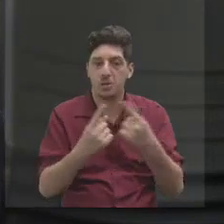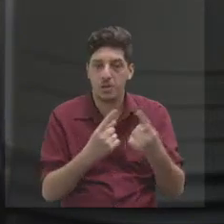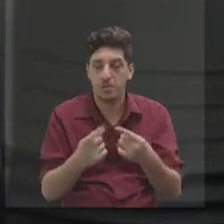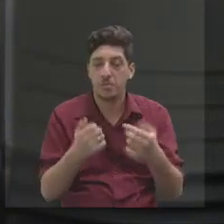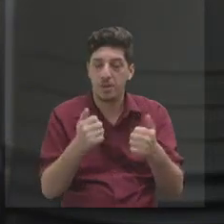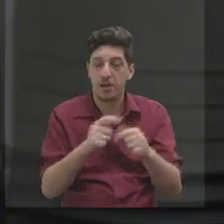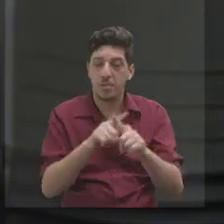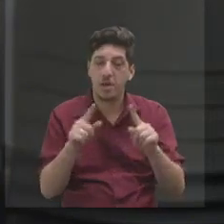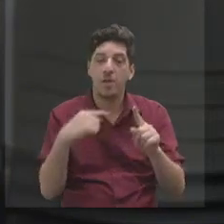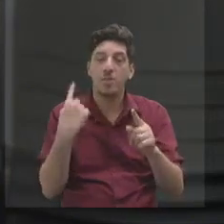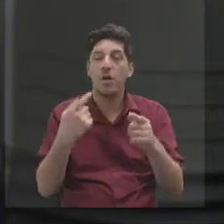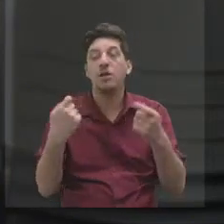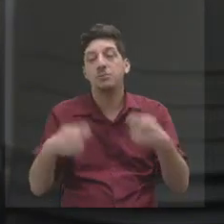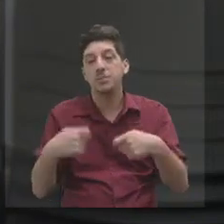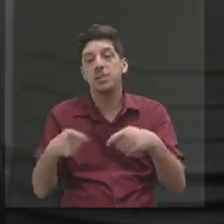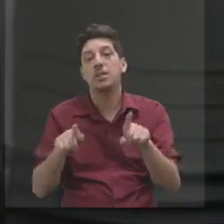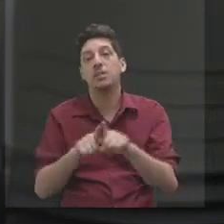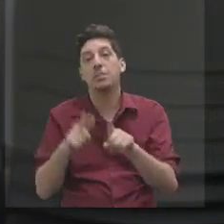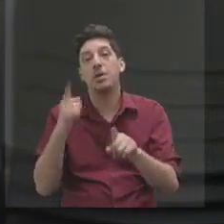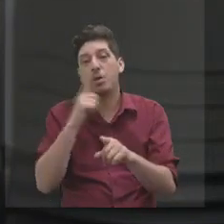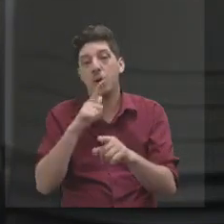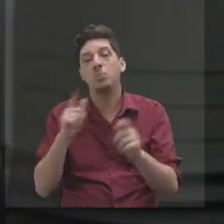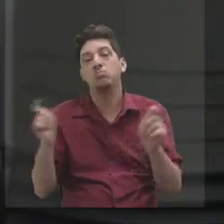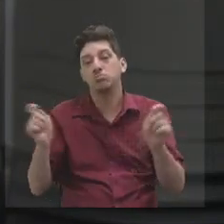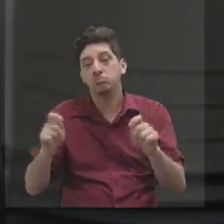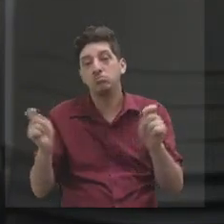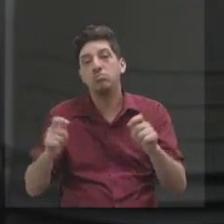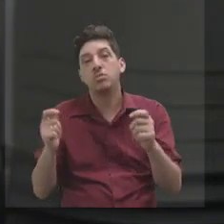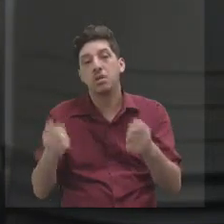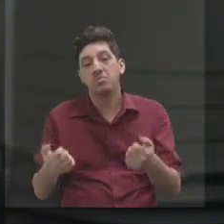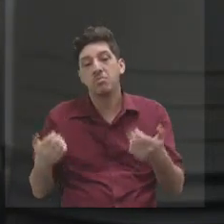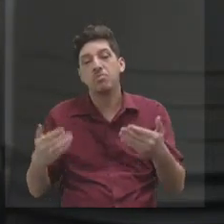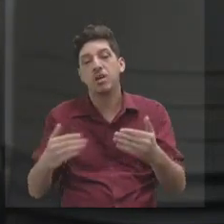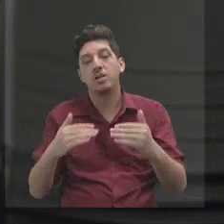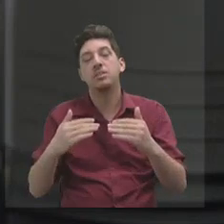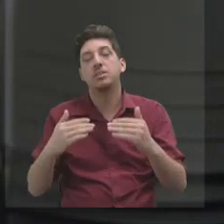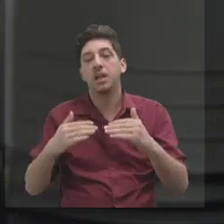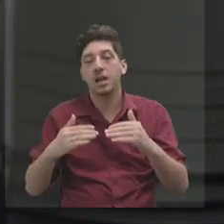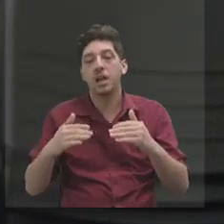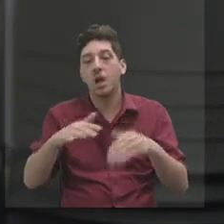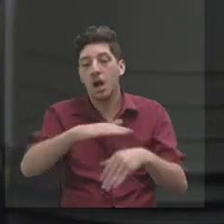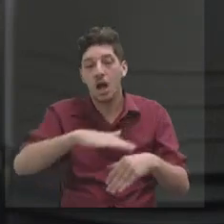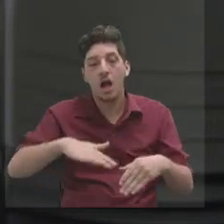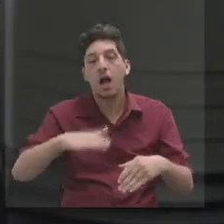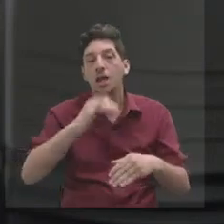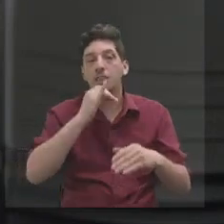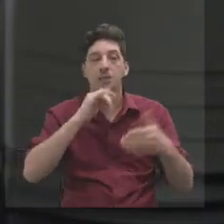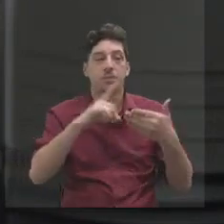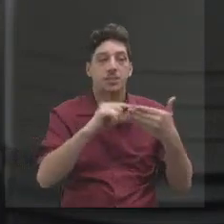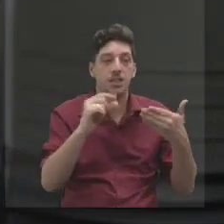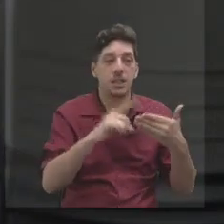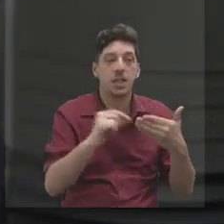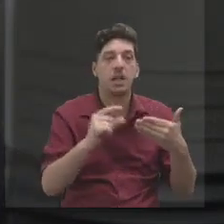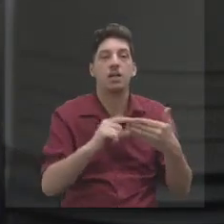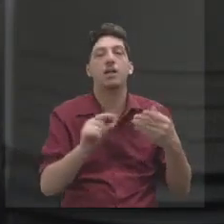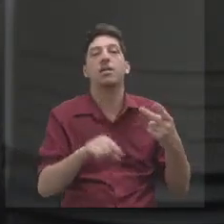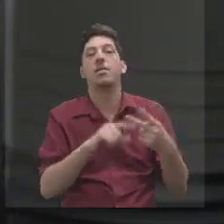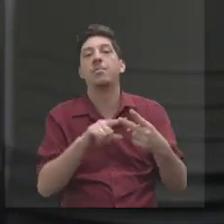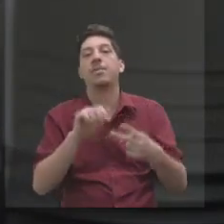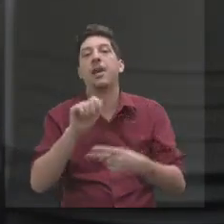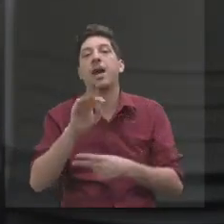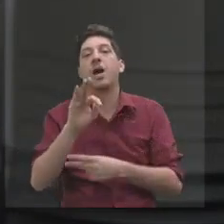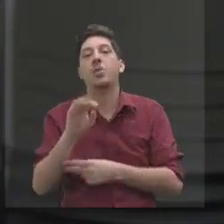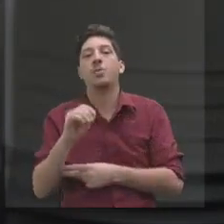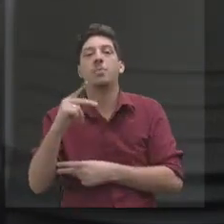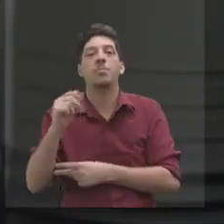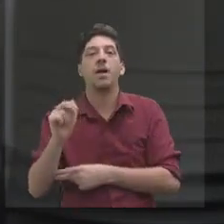temos também que viabilizar aquelas regiões melhorar as regiões como triângulo mineiro o alto Paranaíba que já